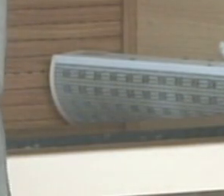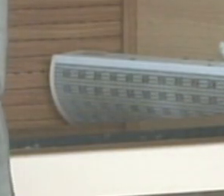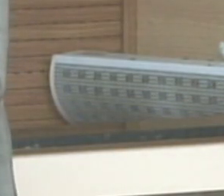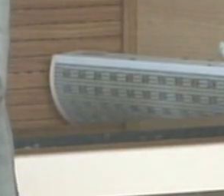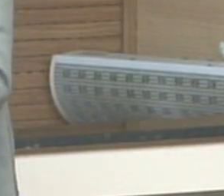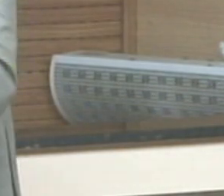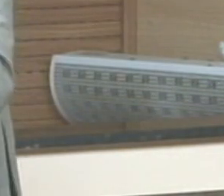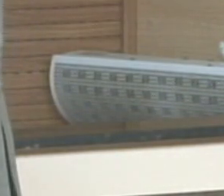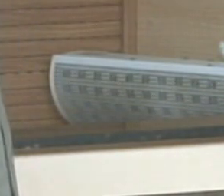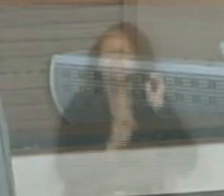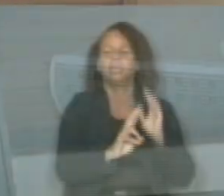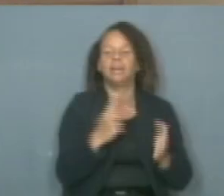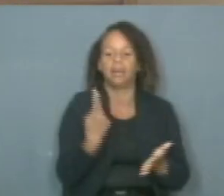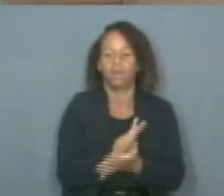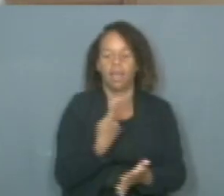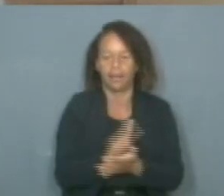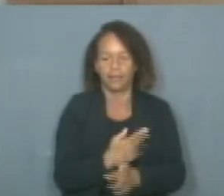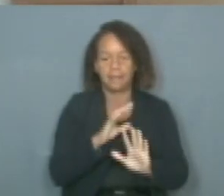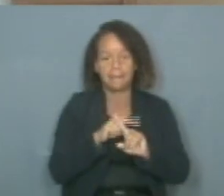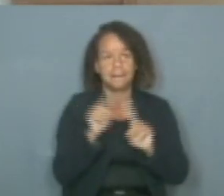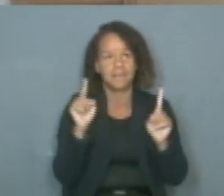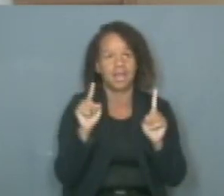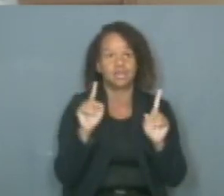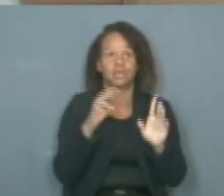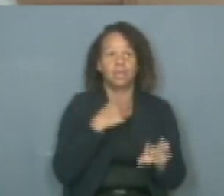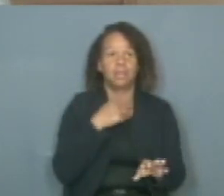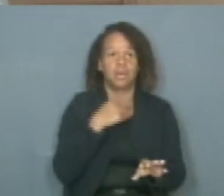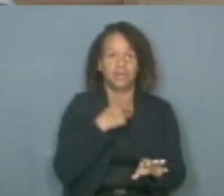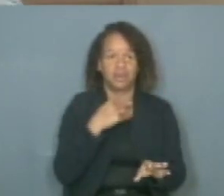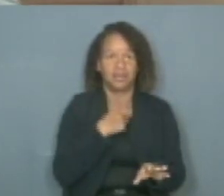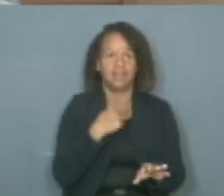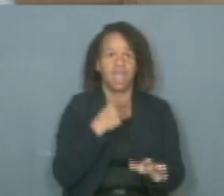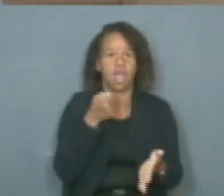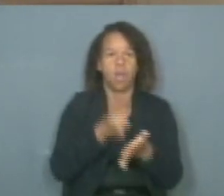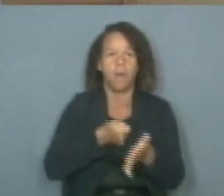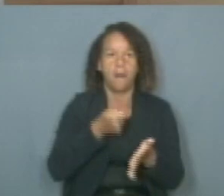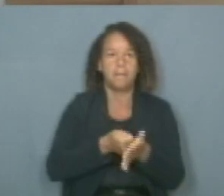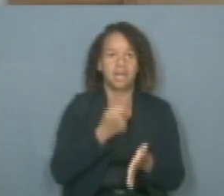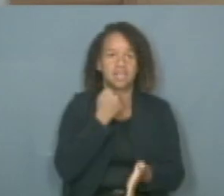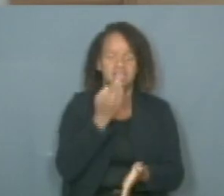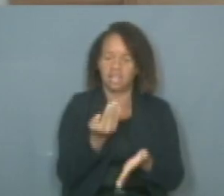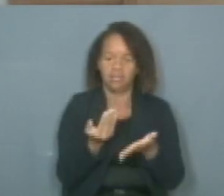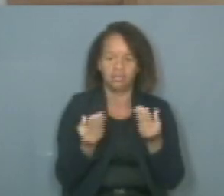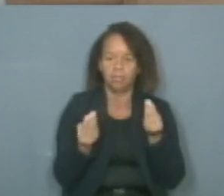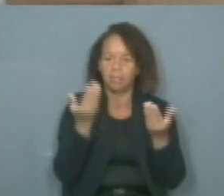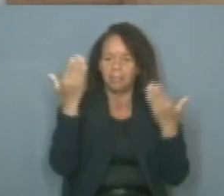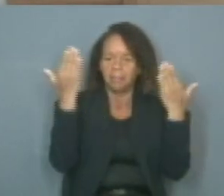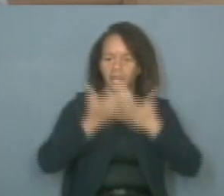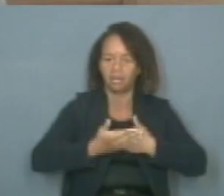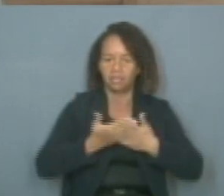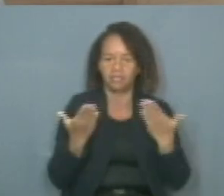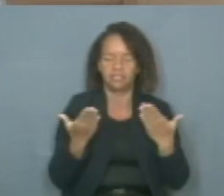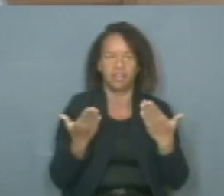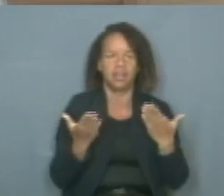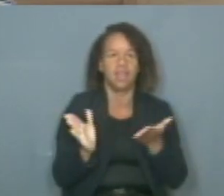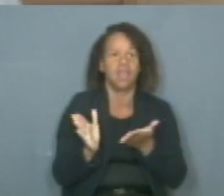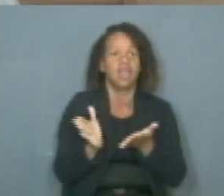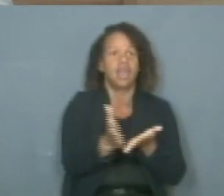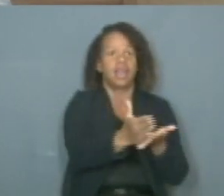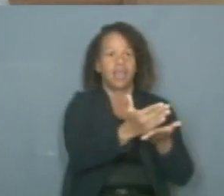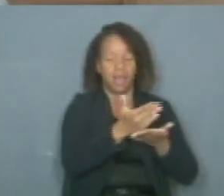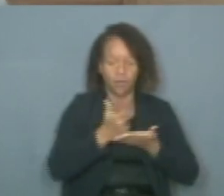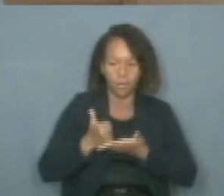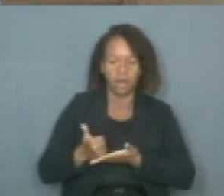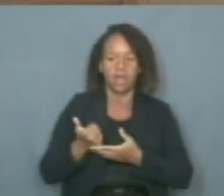responda pela infração cometida. Mas o que não pode haver é cobrança sem contrapartida. É recolher o veículo